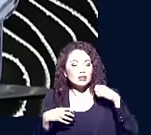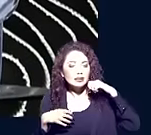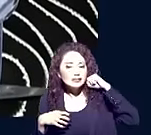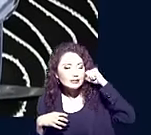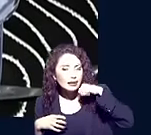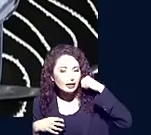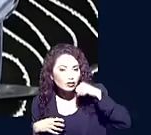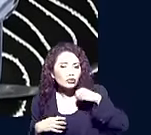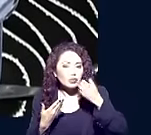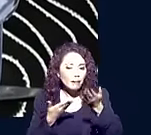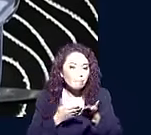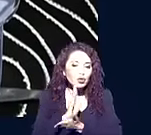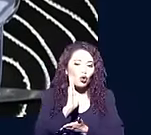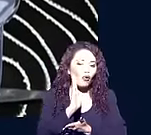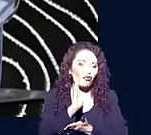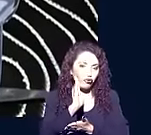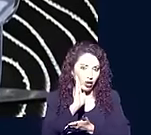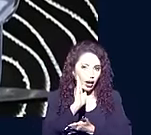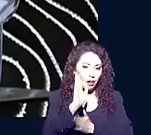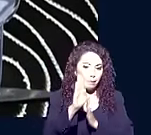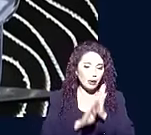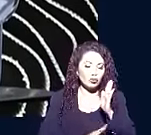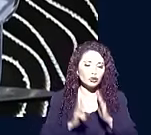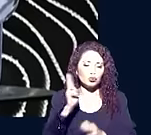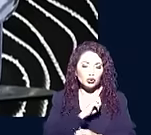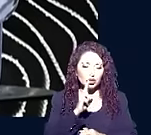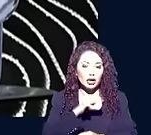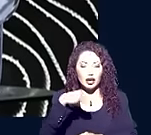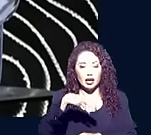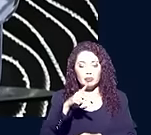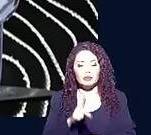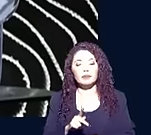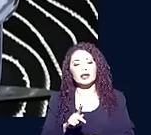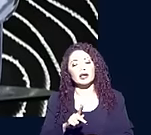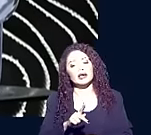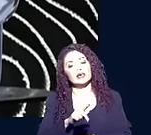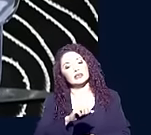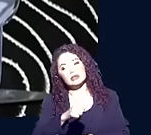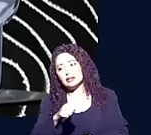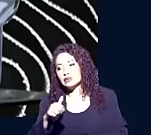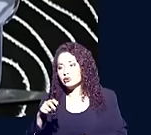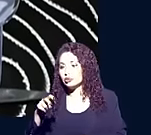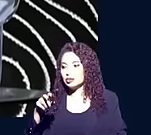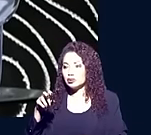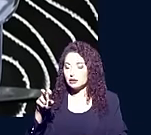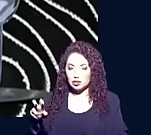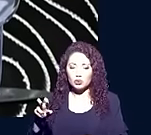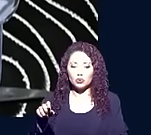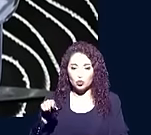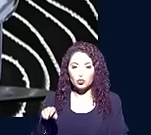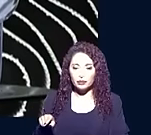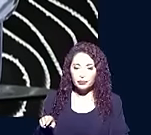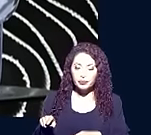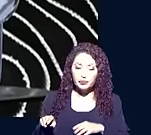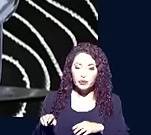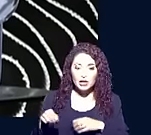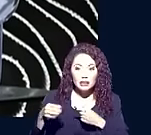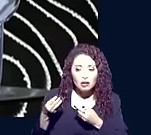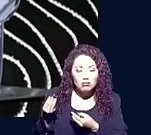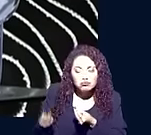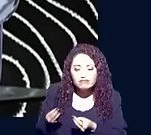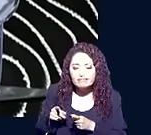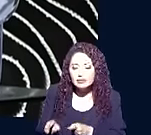econômicas urgentes por exemplo MP 1185 que fala da subvenção de cms eh em que medida isso isso